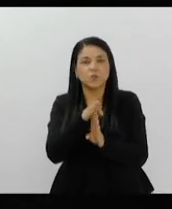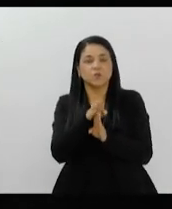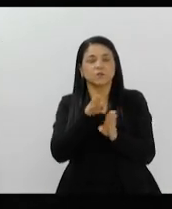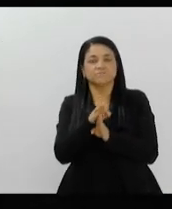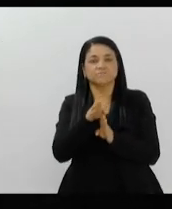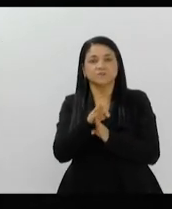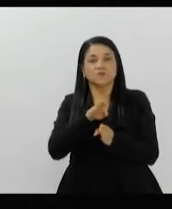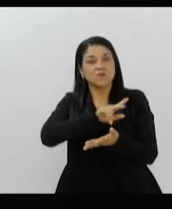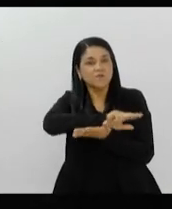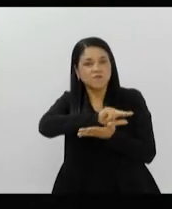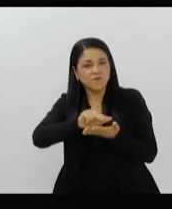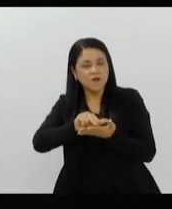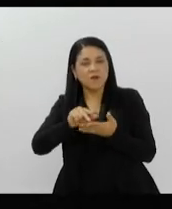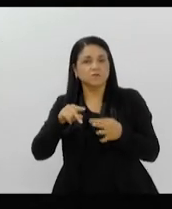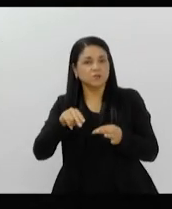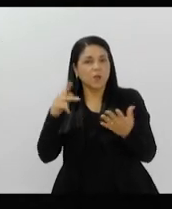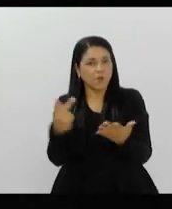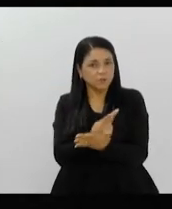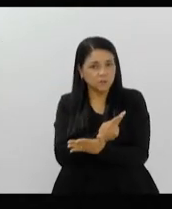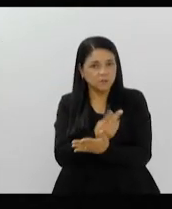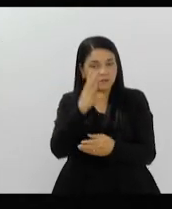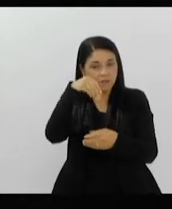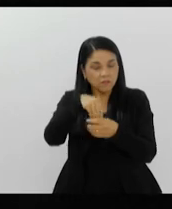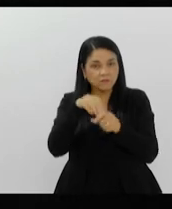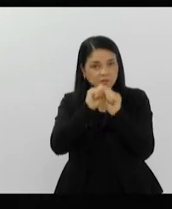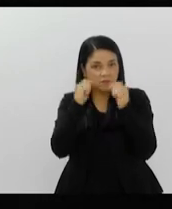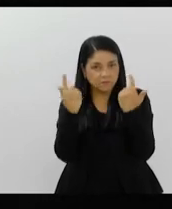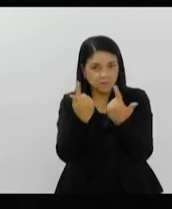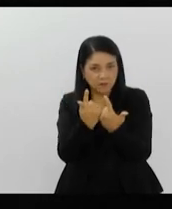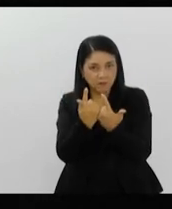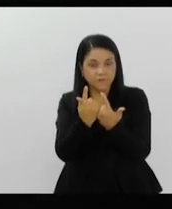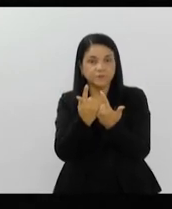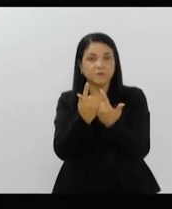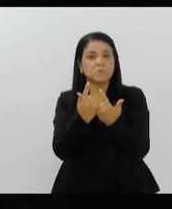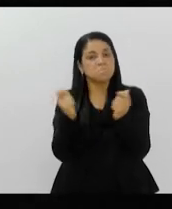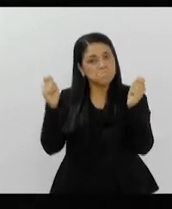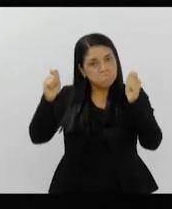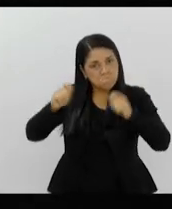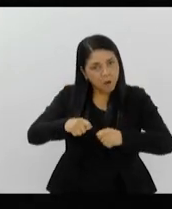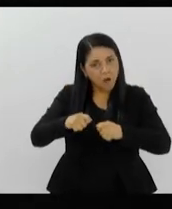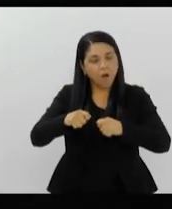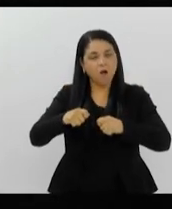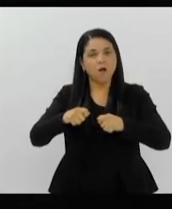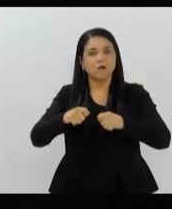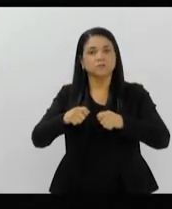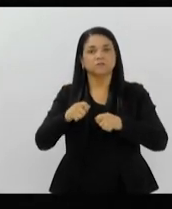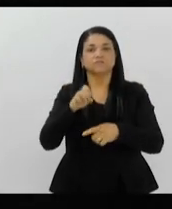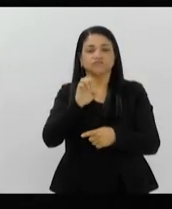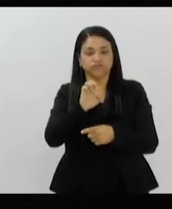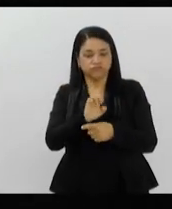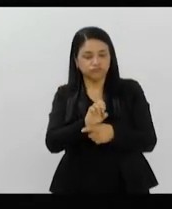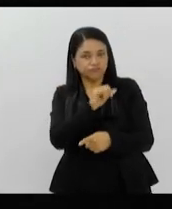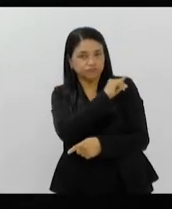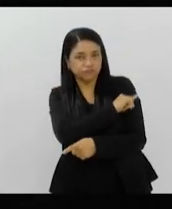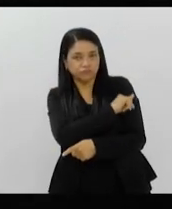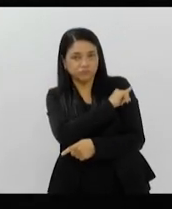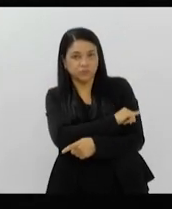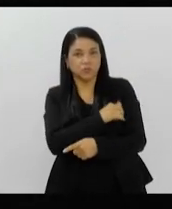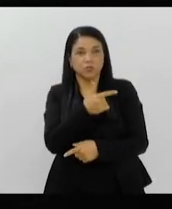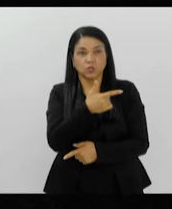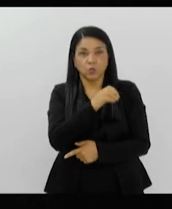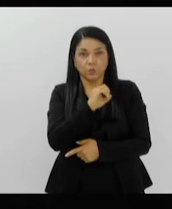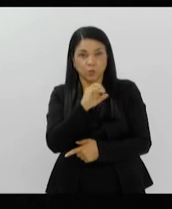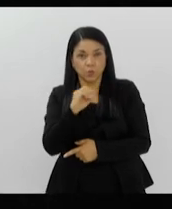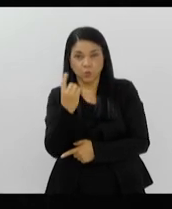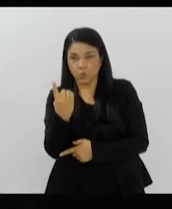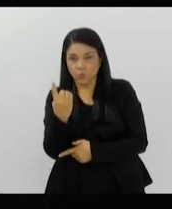que aquilo que ocorre dentro das Assembleias Legislativas, nós possamos fazer com que o Rio de Janeiro, que desde 2001